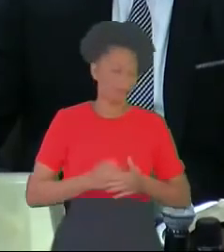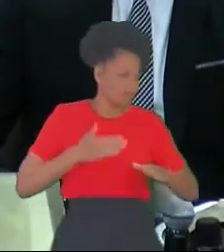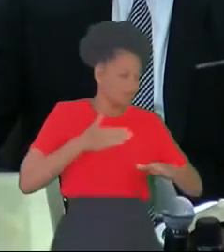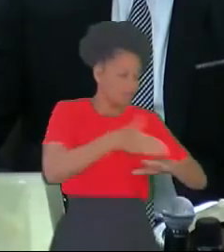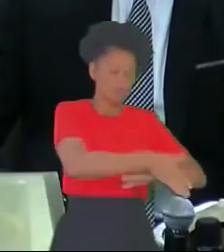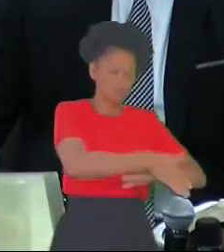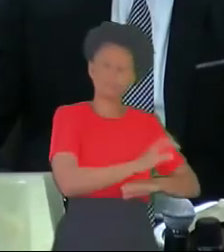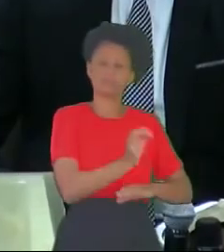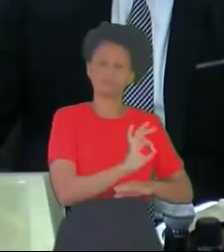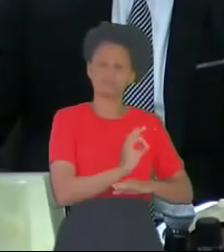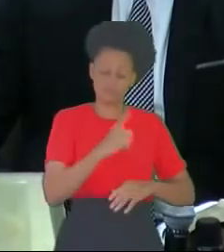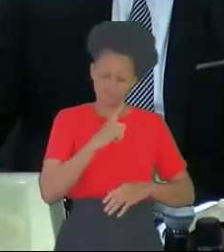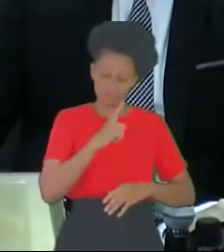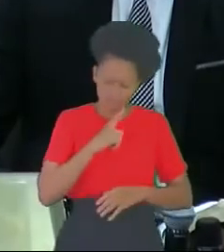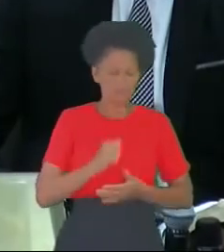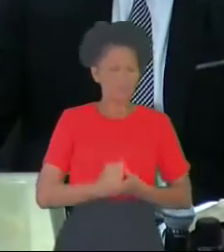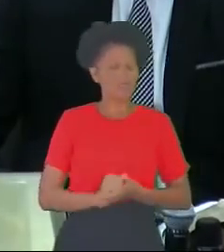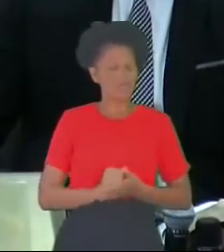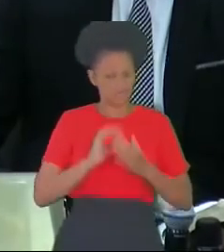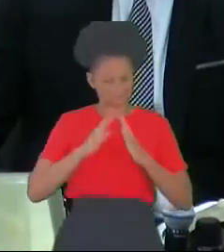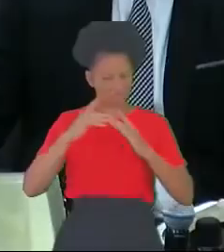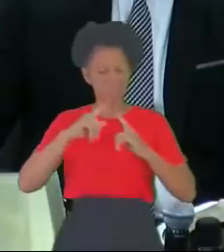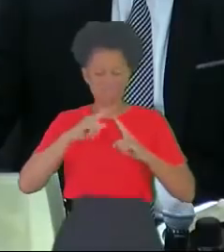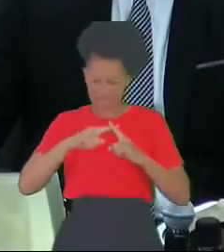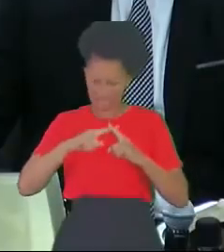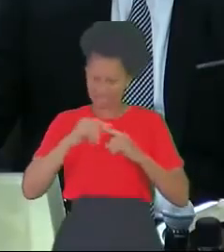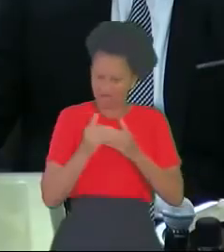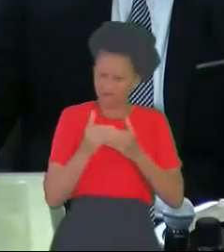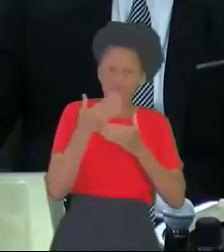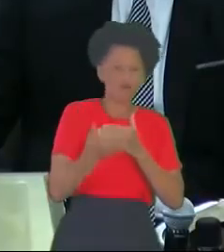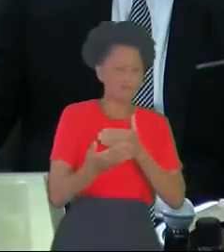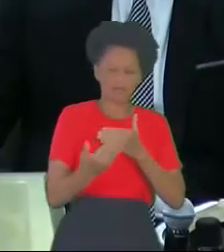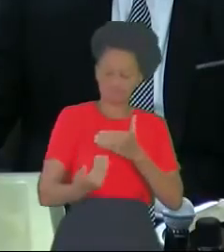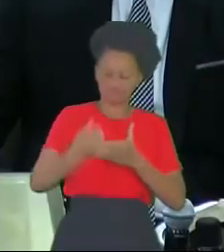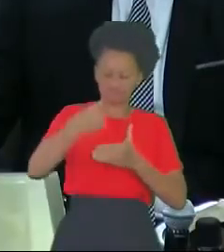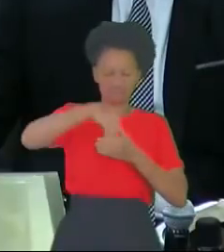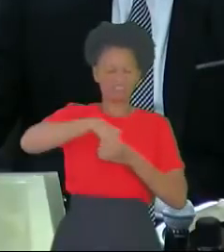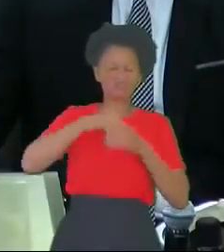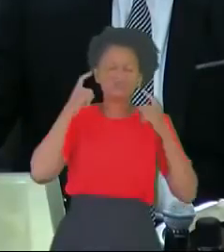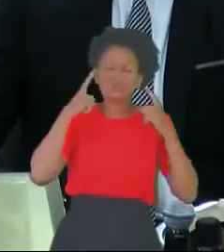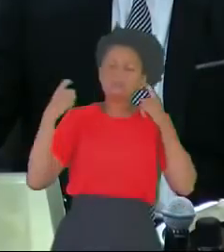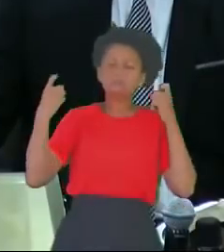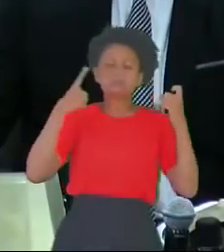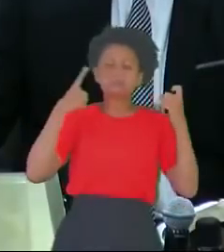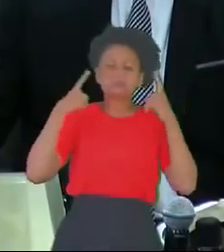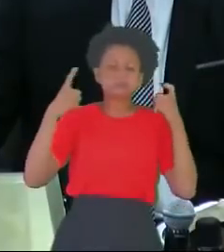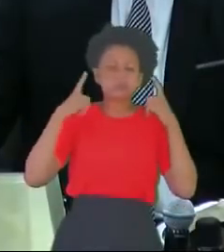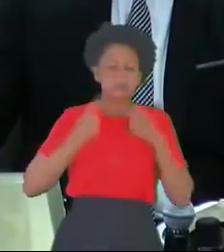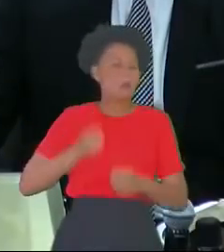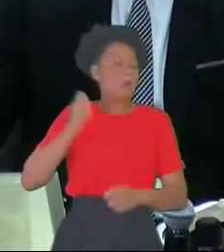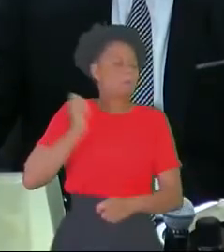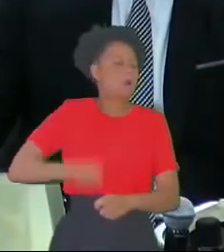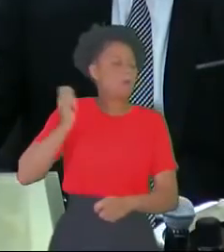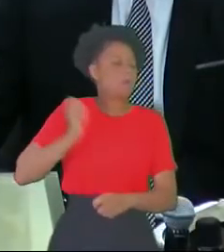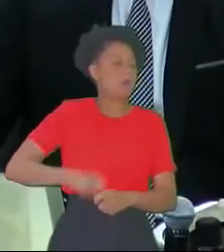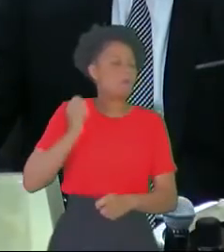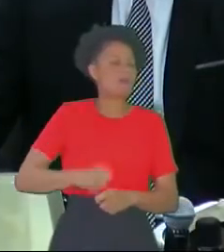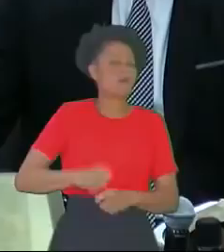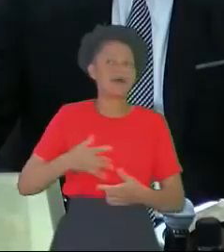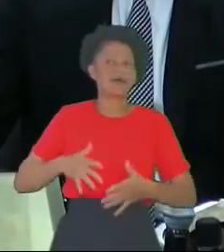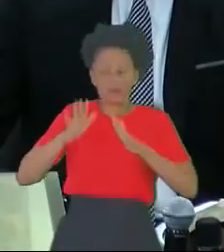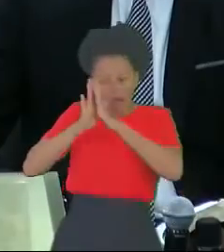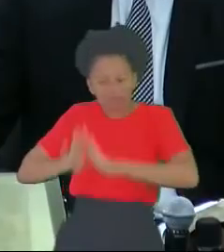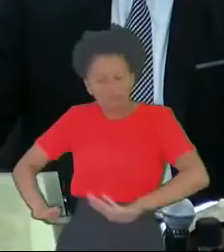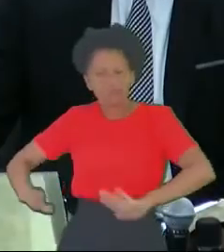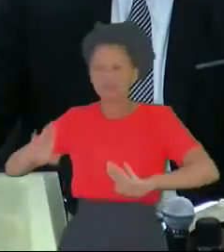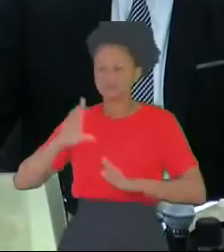Aleluia. Tem igreja que o Senhor está do lado de fora. Dentro é só barulho, lata velha batendo.